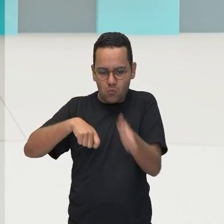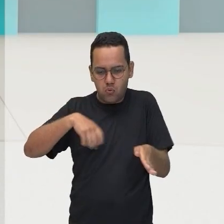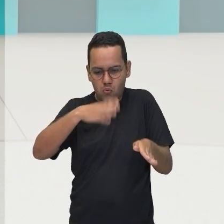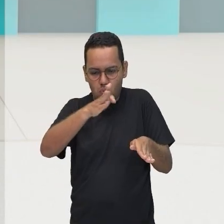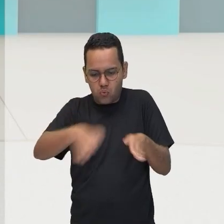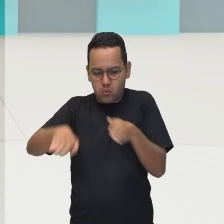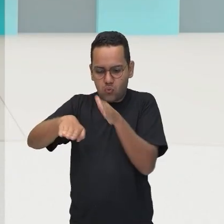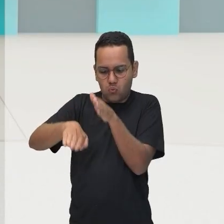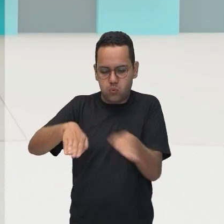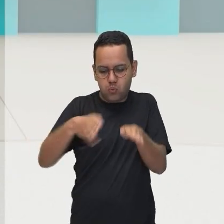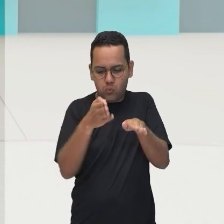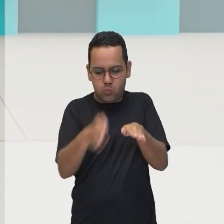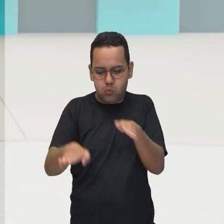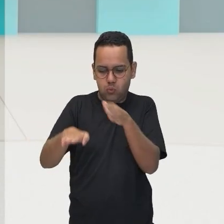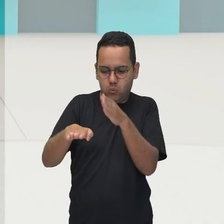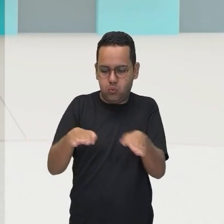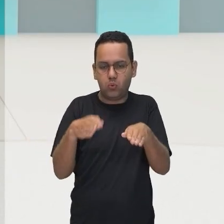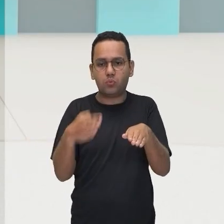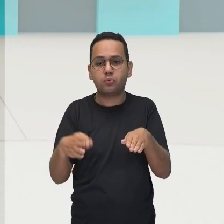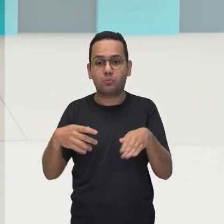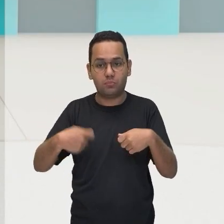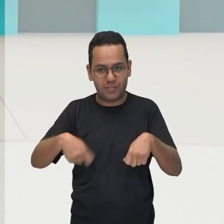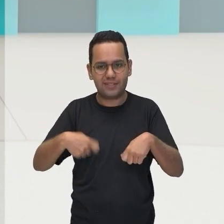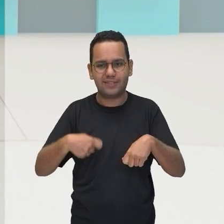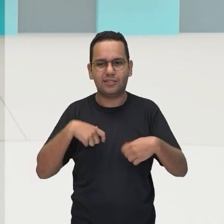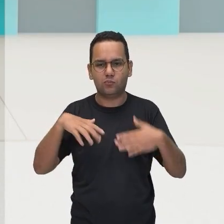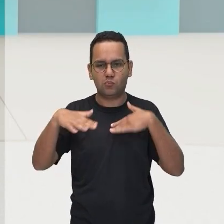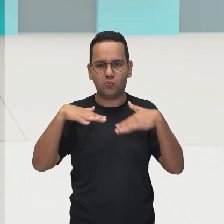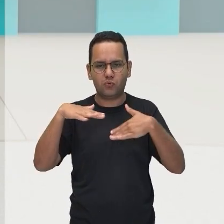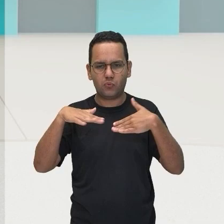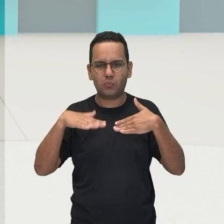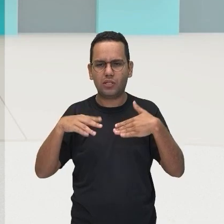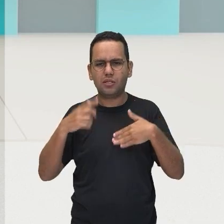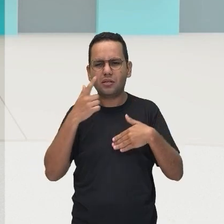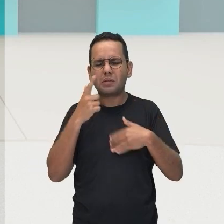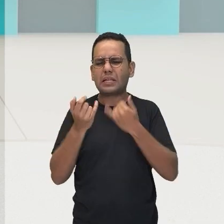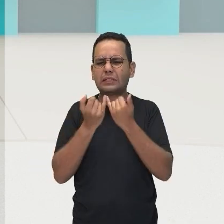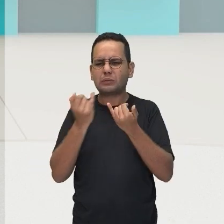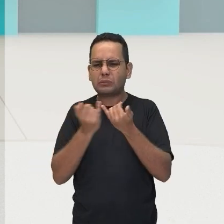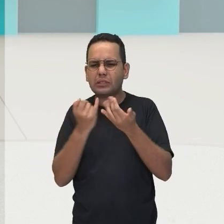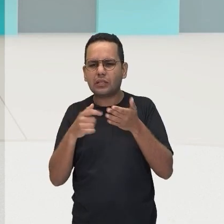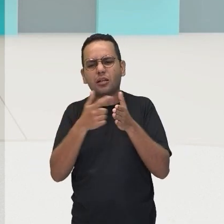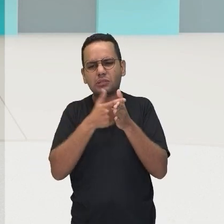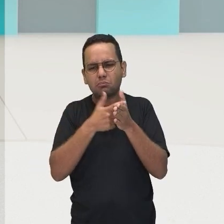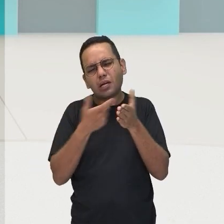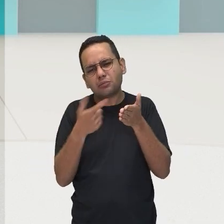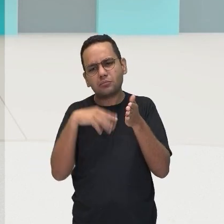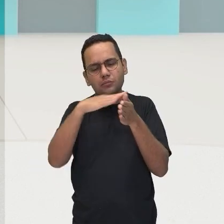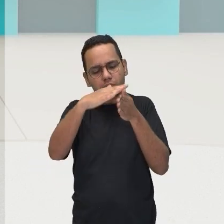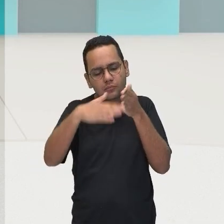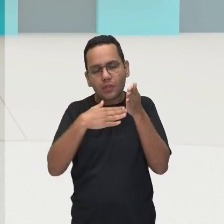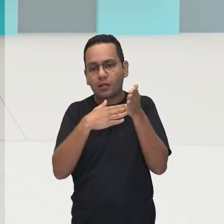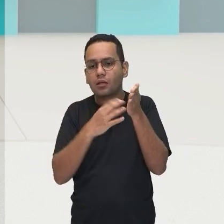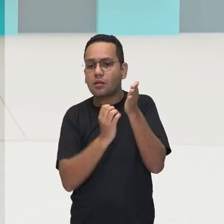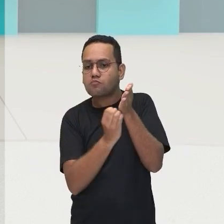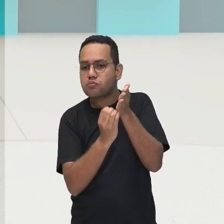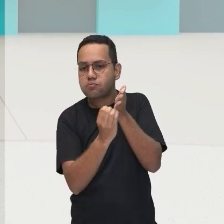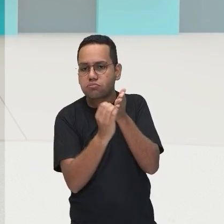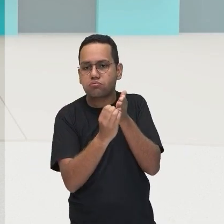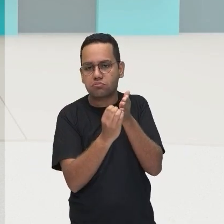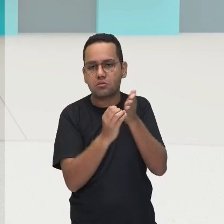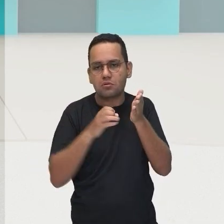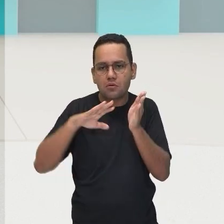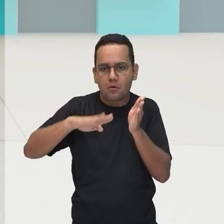manobras também em cima dessas botas, né, como se fossem botas aí com rodinhas embaixo. Então, você vai